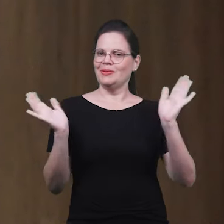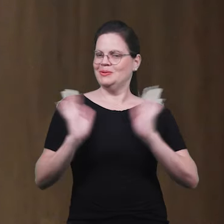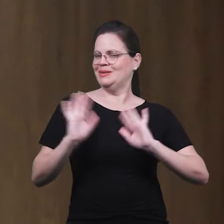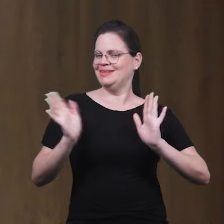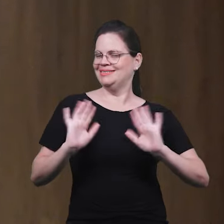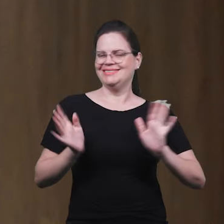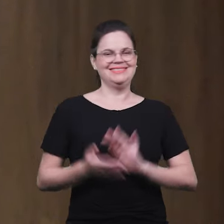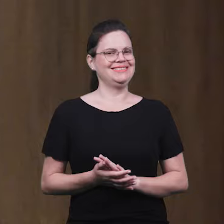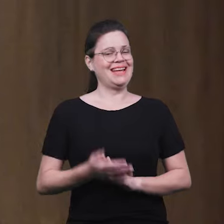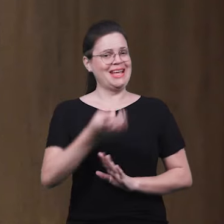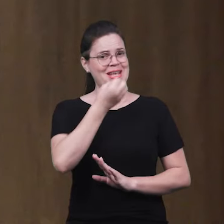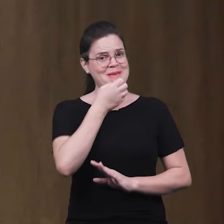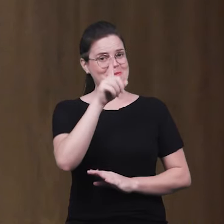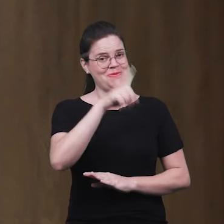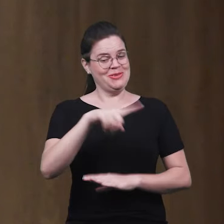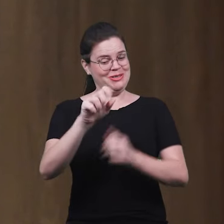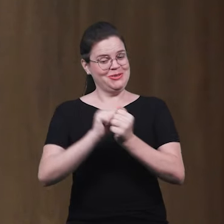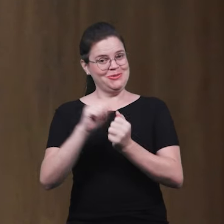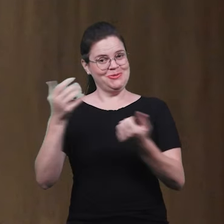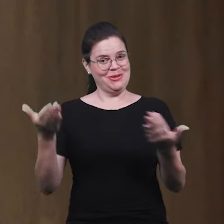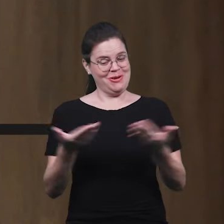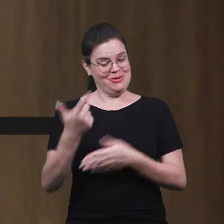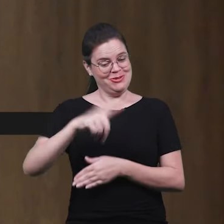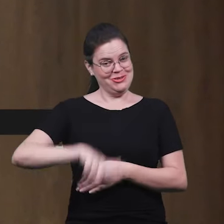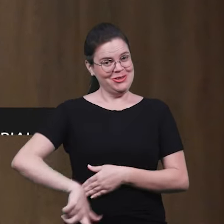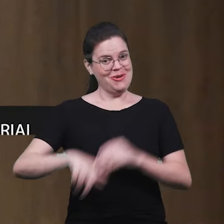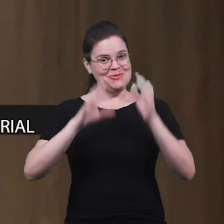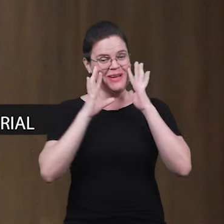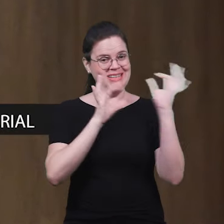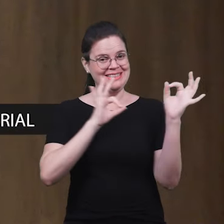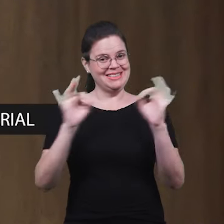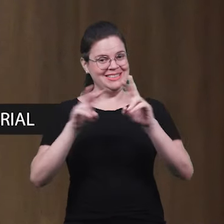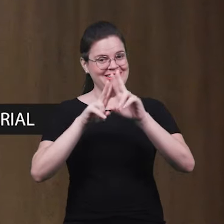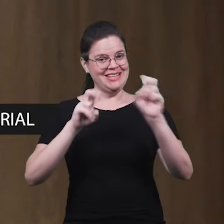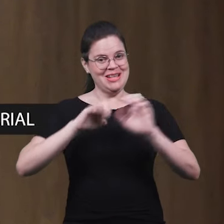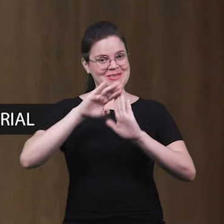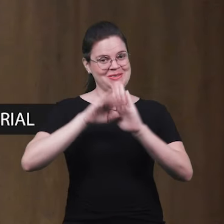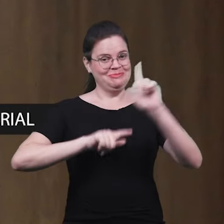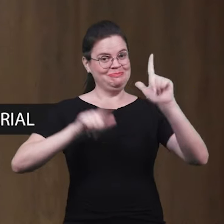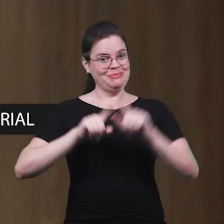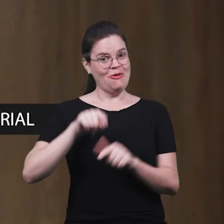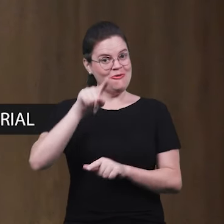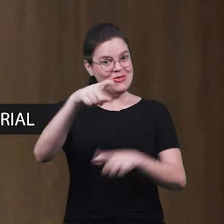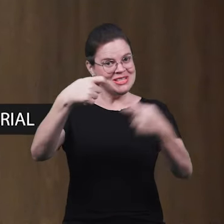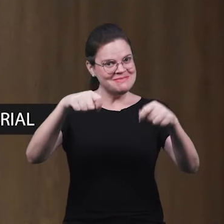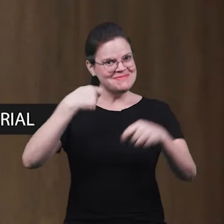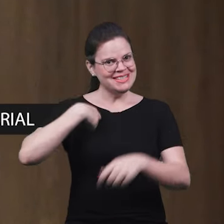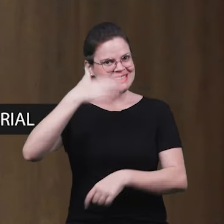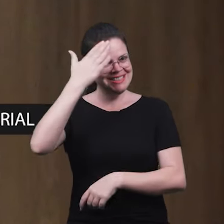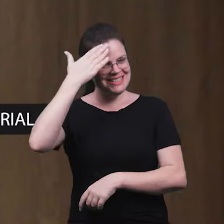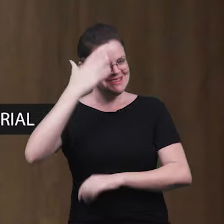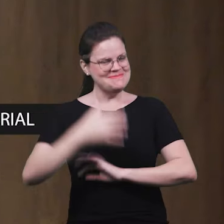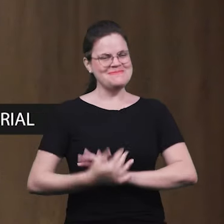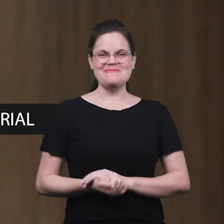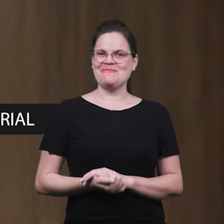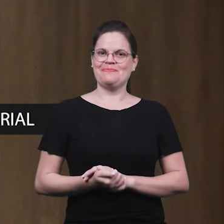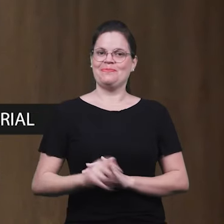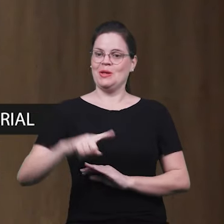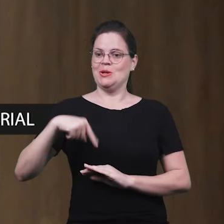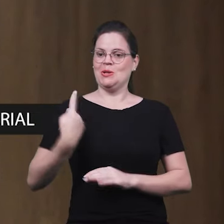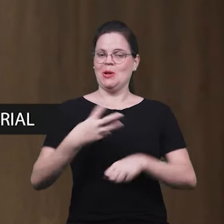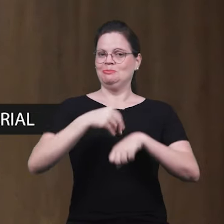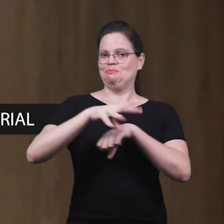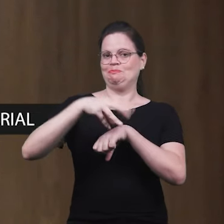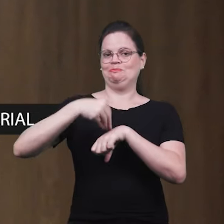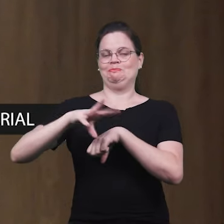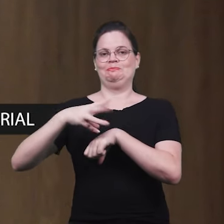Olá, que bom ter você conosco mais uma vez no nossa edição do Você Precisa Saber. Estamos